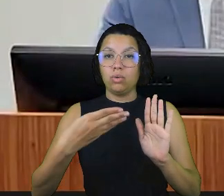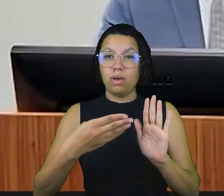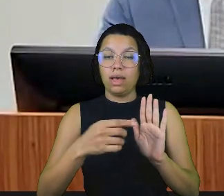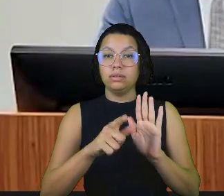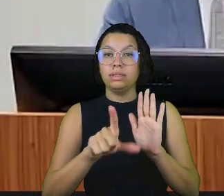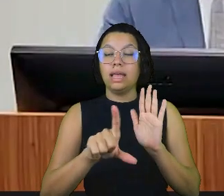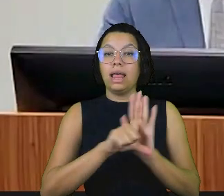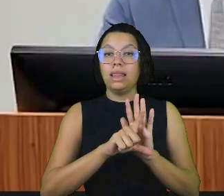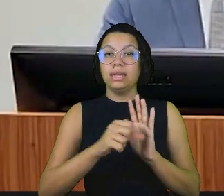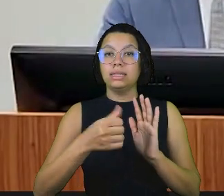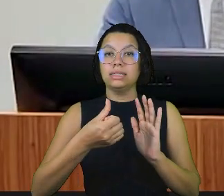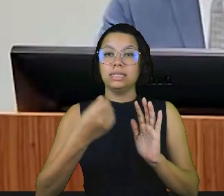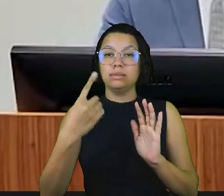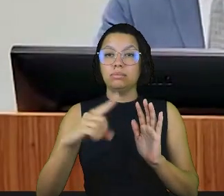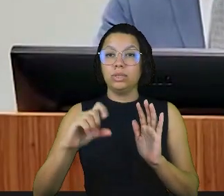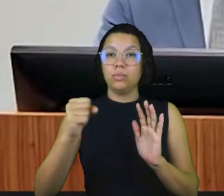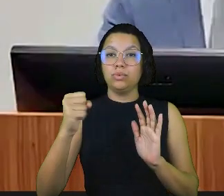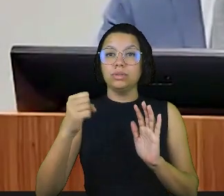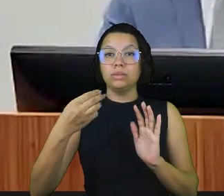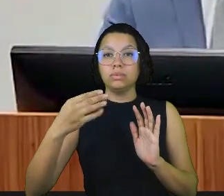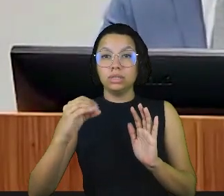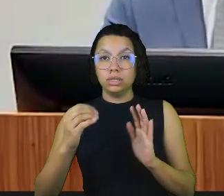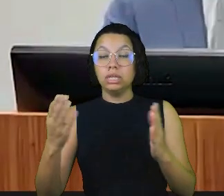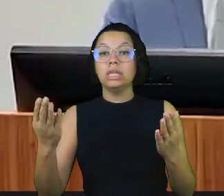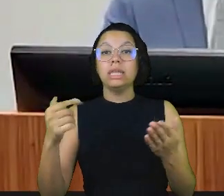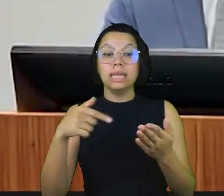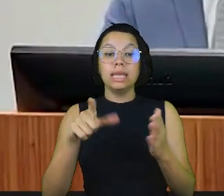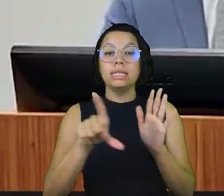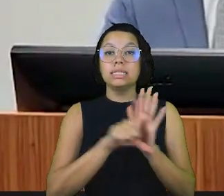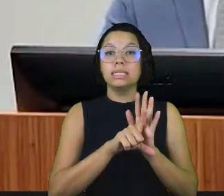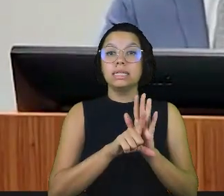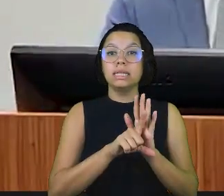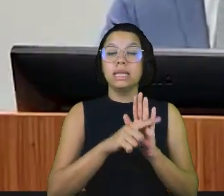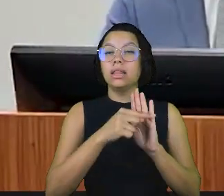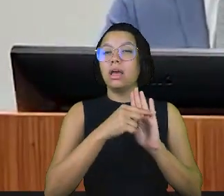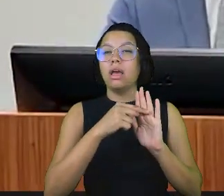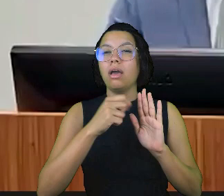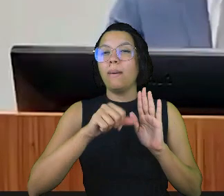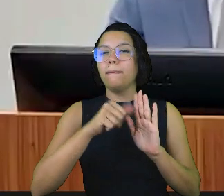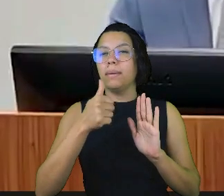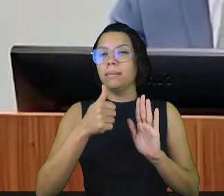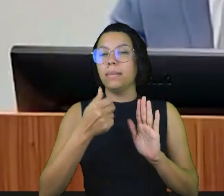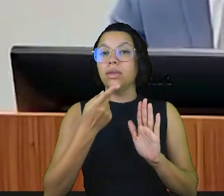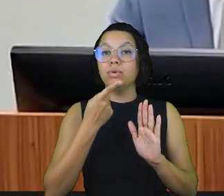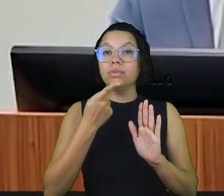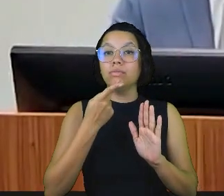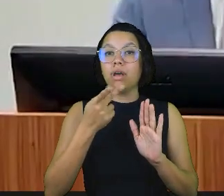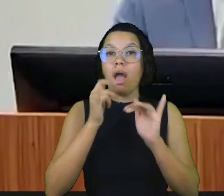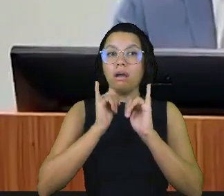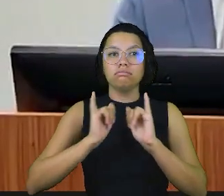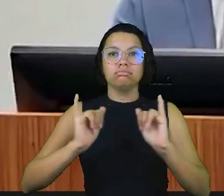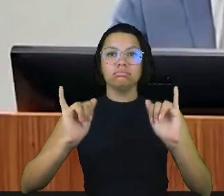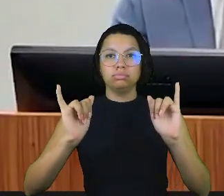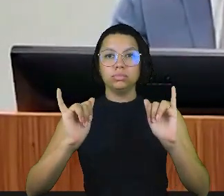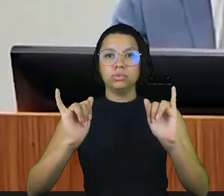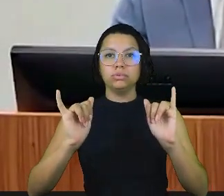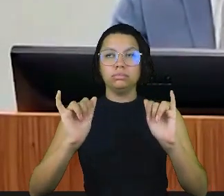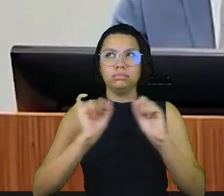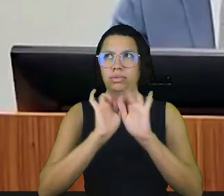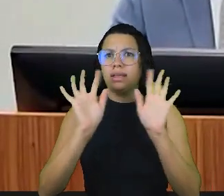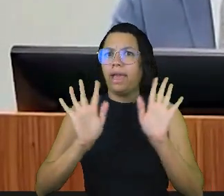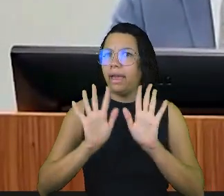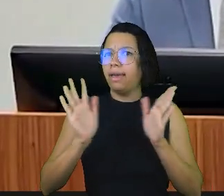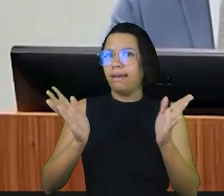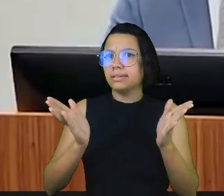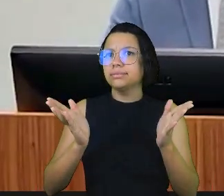Lei 6.830, e esse dispositivo, no seu inciso 1º, anuncia o óbvio